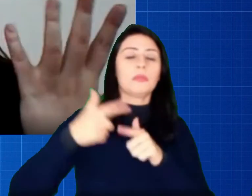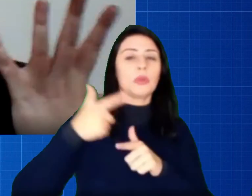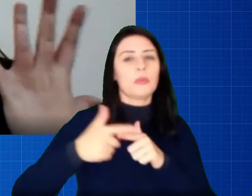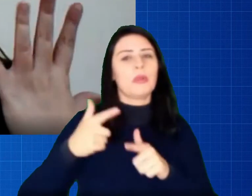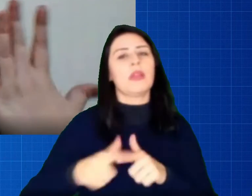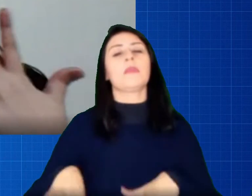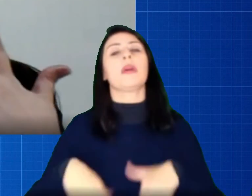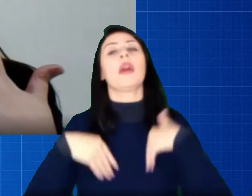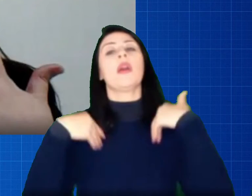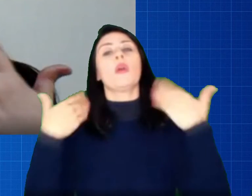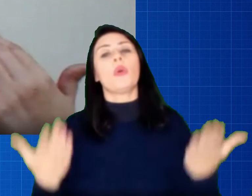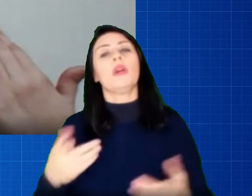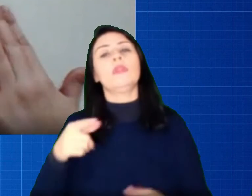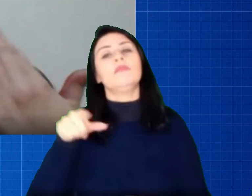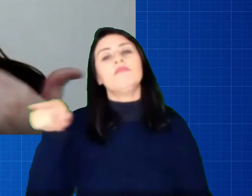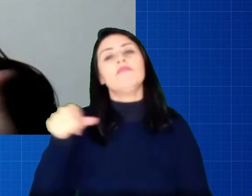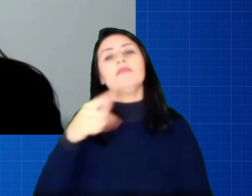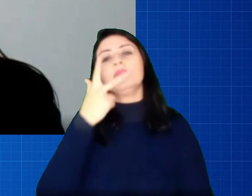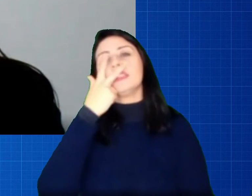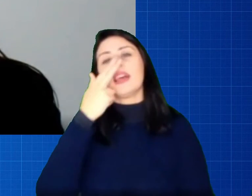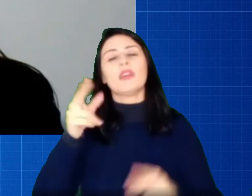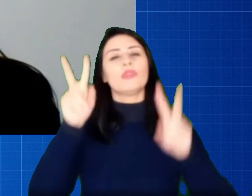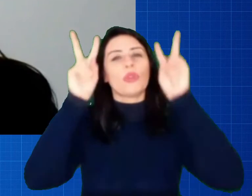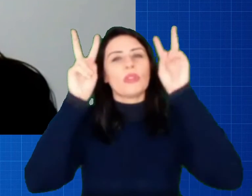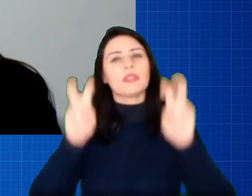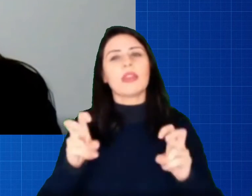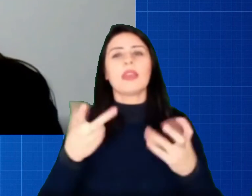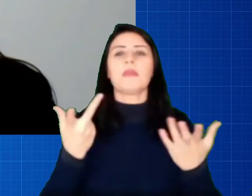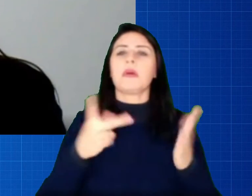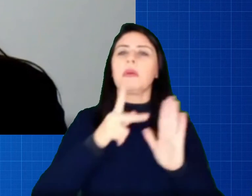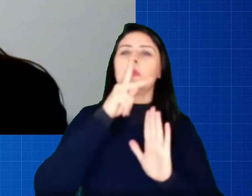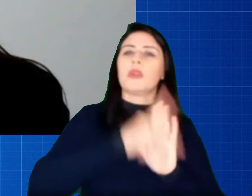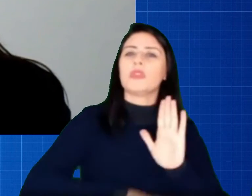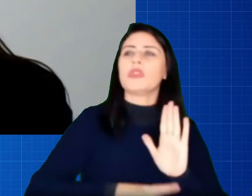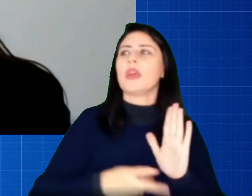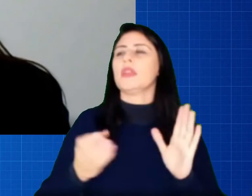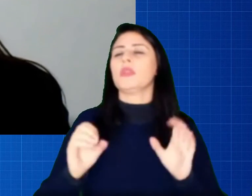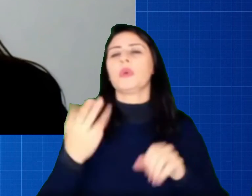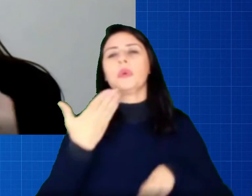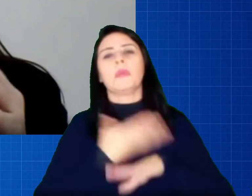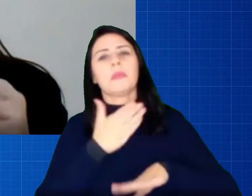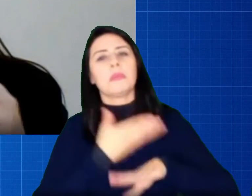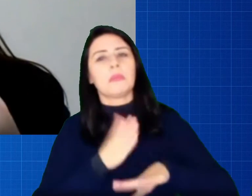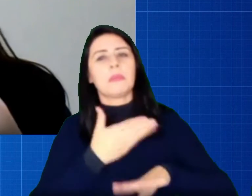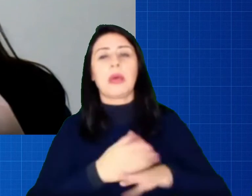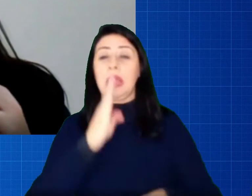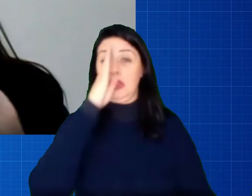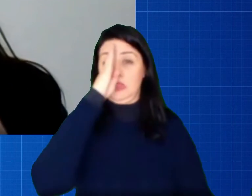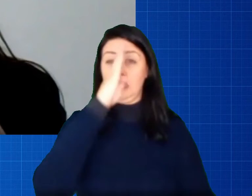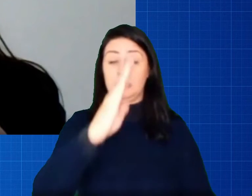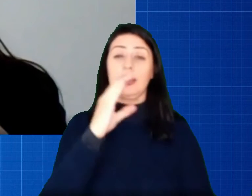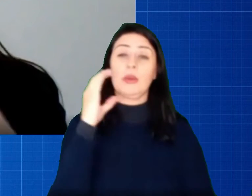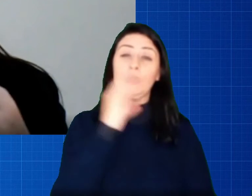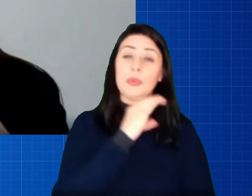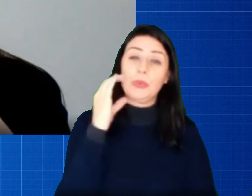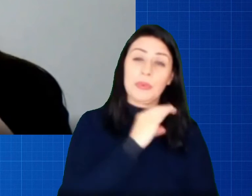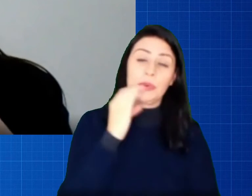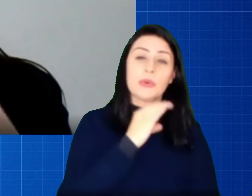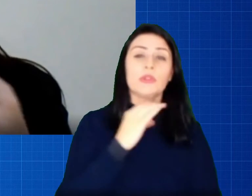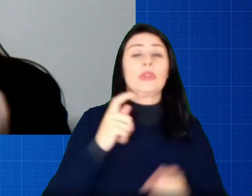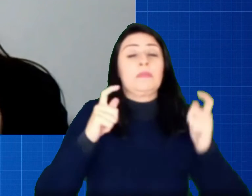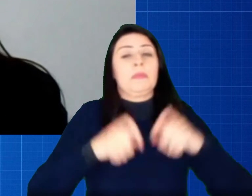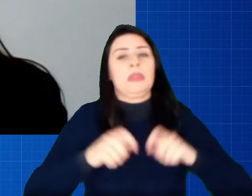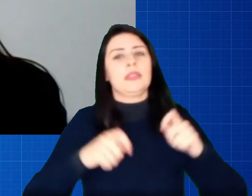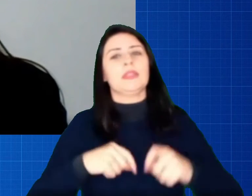corpo quanto de mente, né? Questão mesmo de transtornos. O que vocês acham? Qual seria a temática, a ação ou a